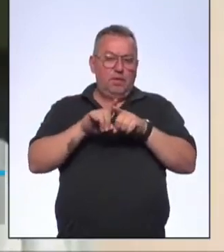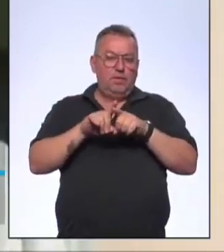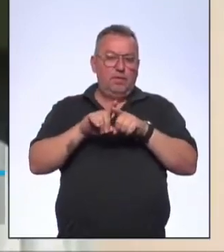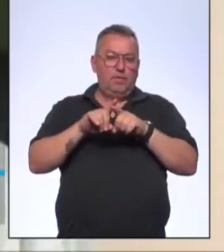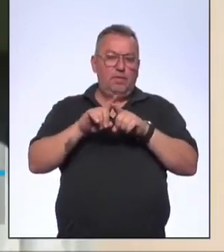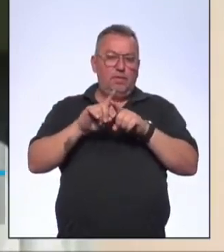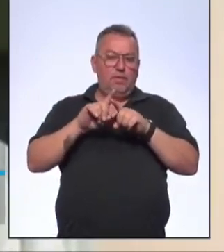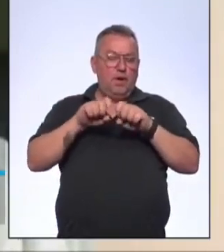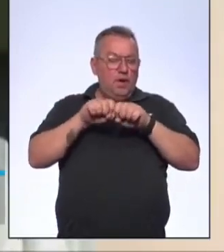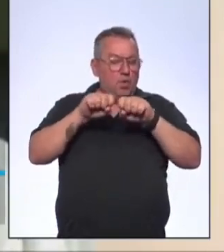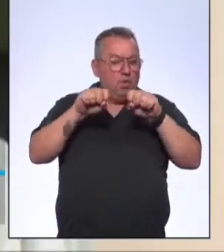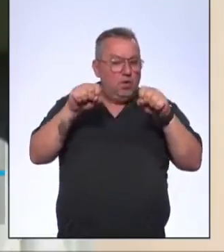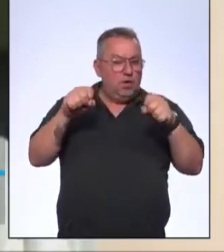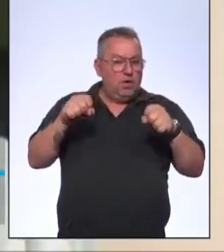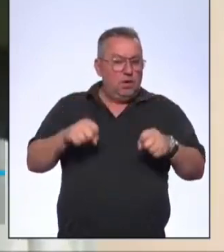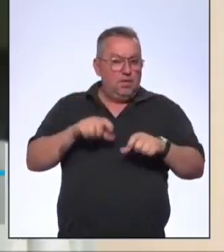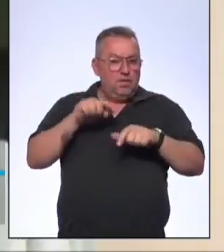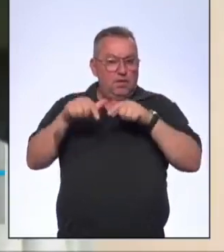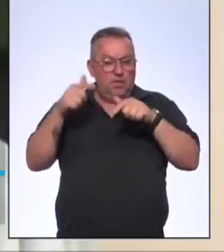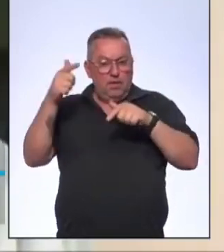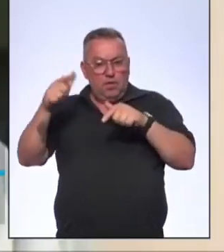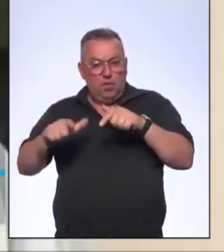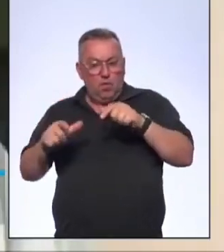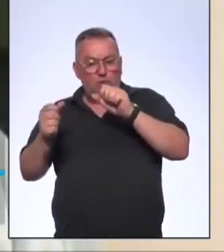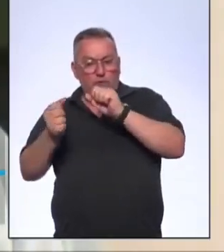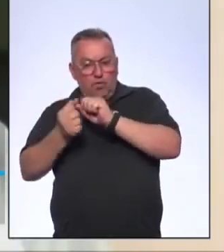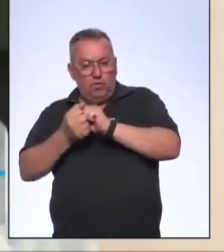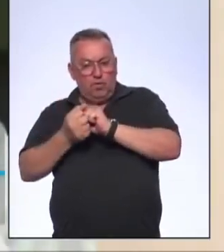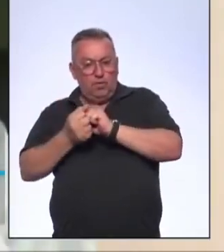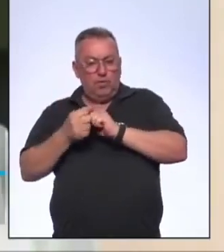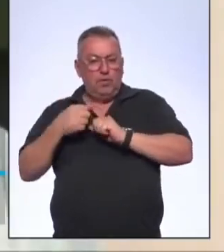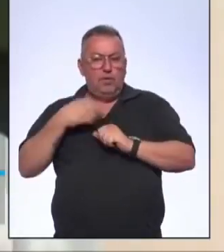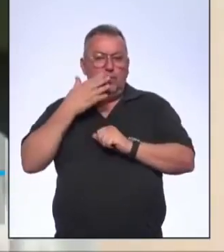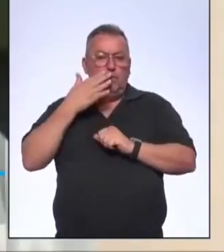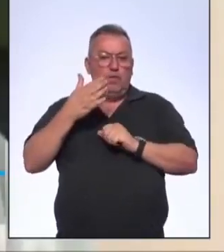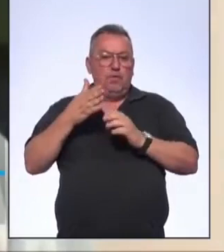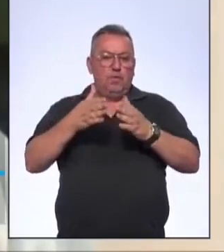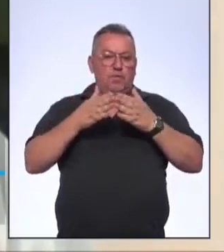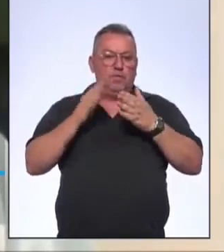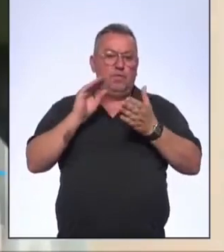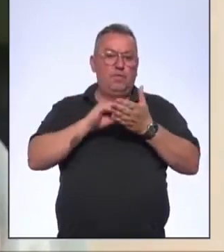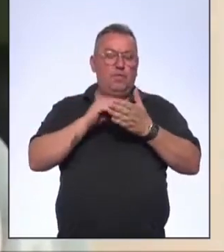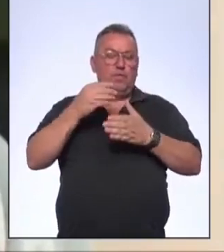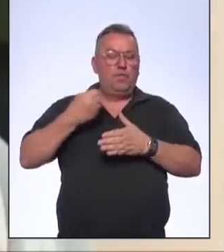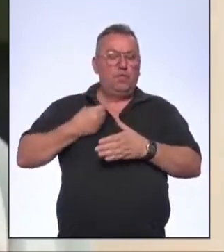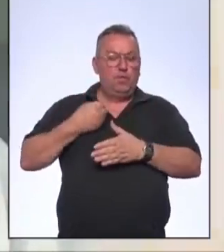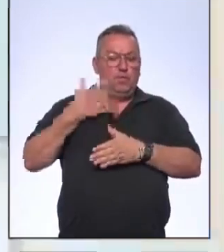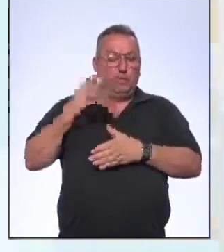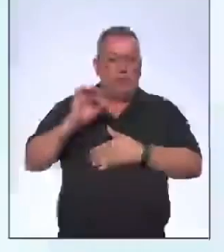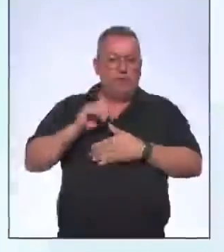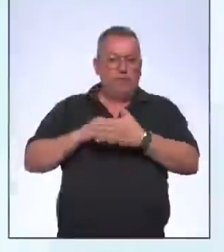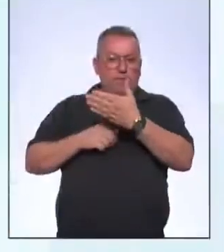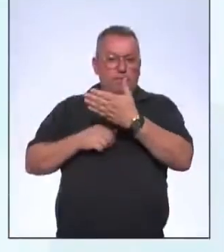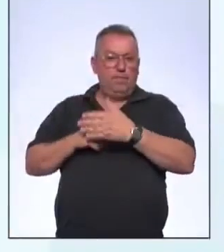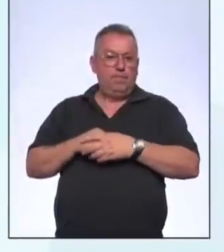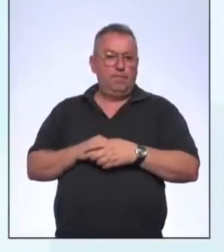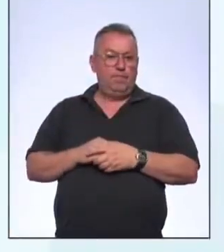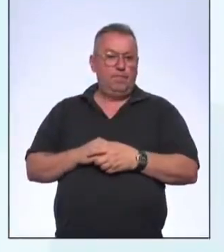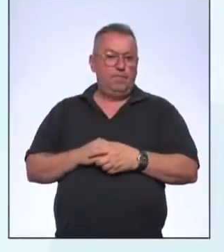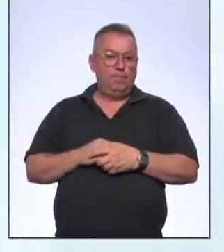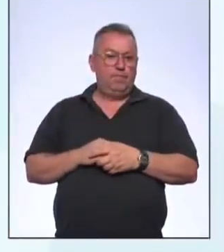sistema, e como sistema, ele vai trabalhar com outro sistema. Então, eu vou pedir a gentileza de colocar o slide 10 aí só um pouquinho para mim, por